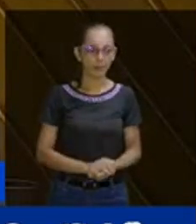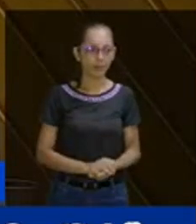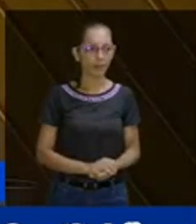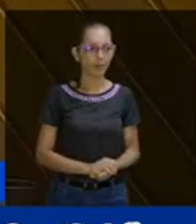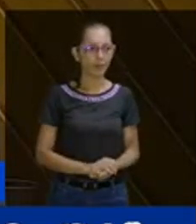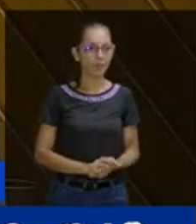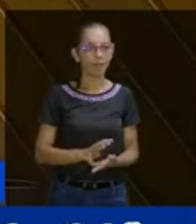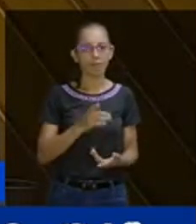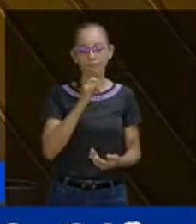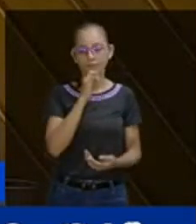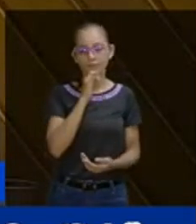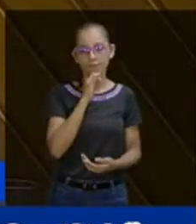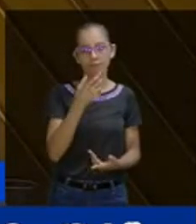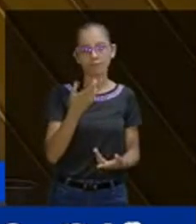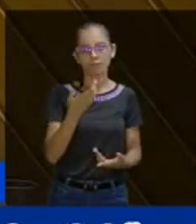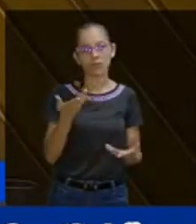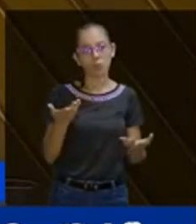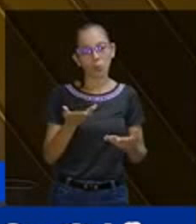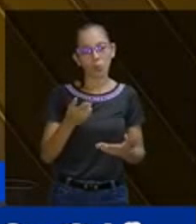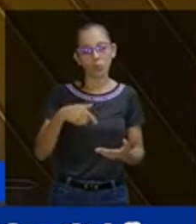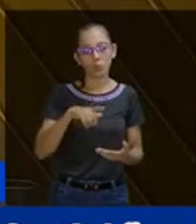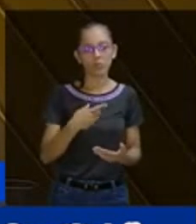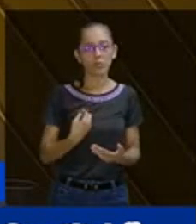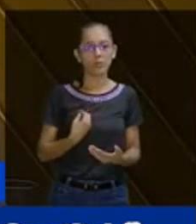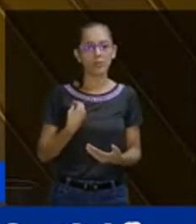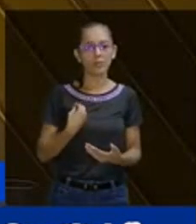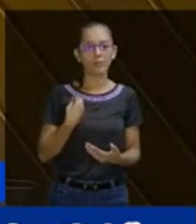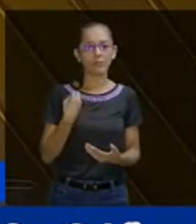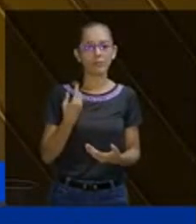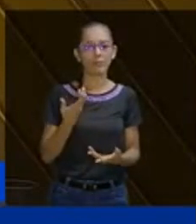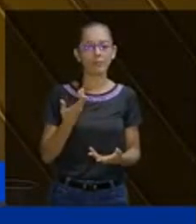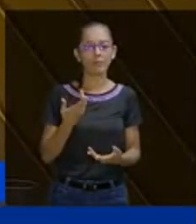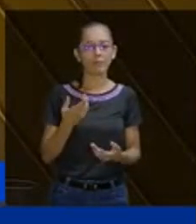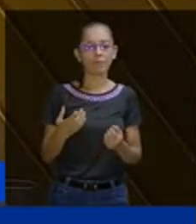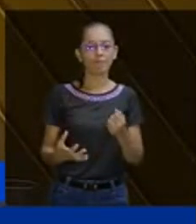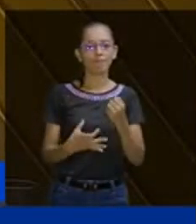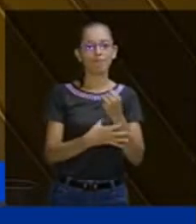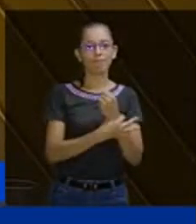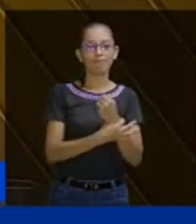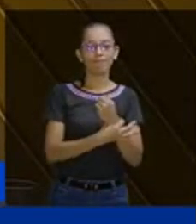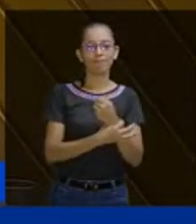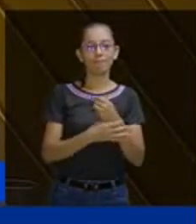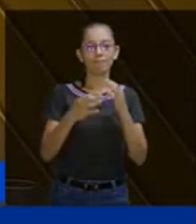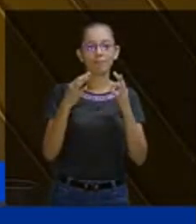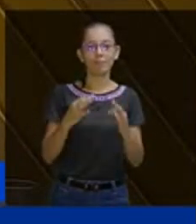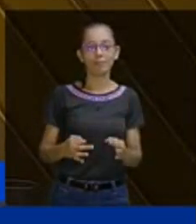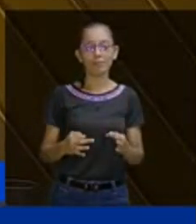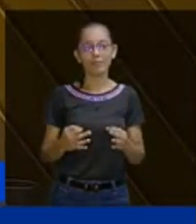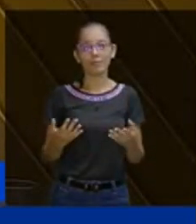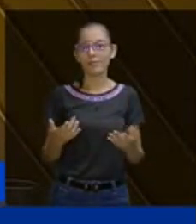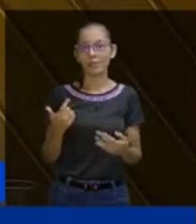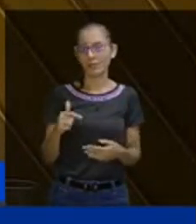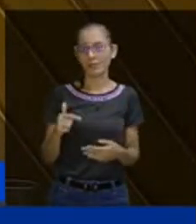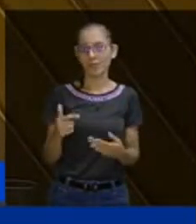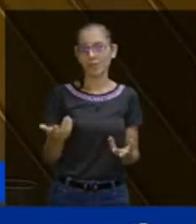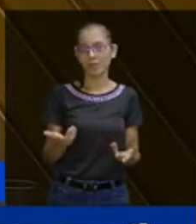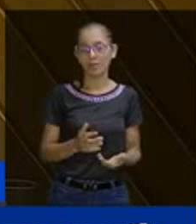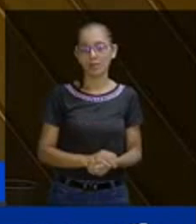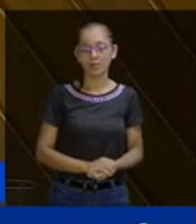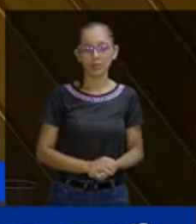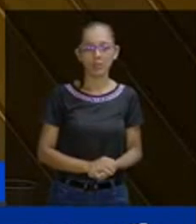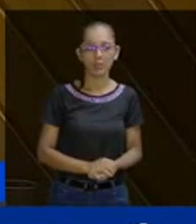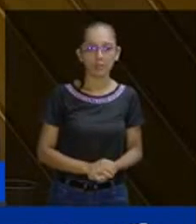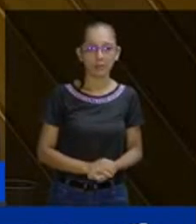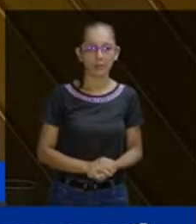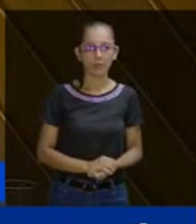vida é uma garantia absoluta na nossa Constituição, porque a Constituição diz que não haverá pena de morte,